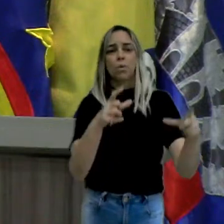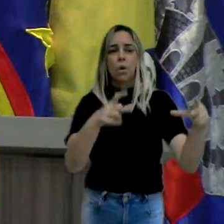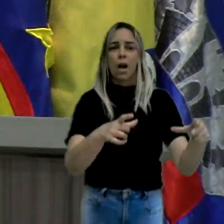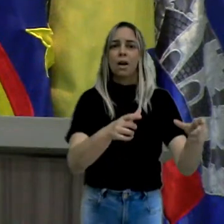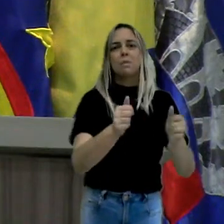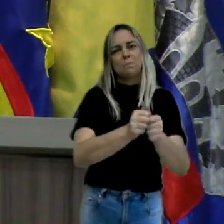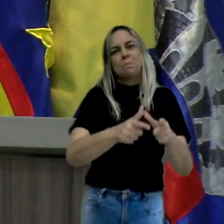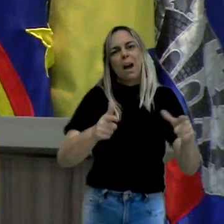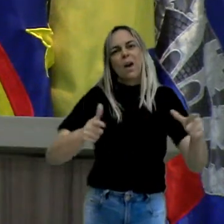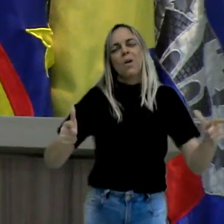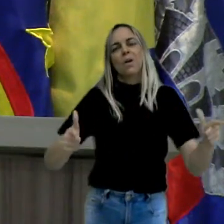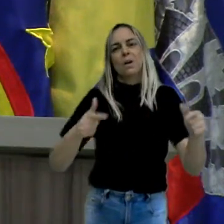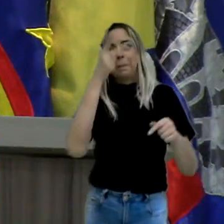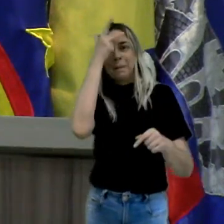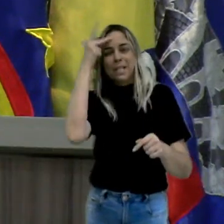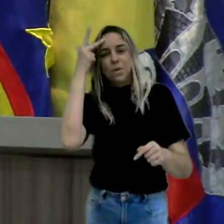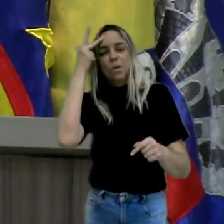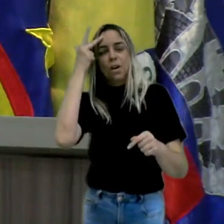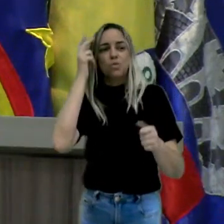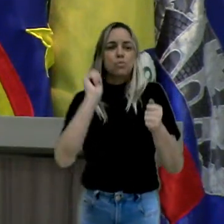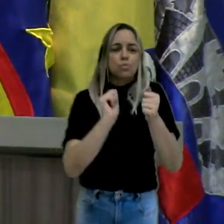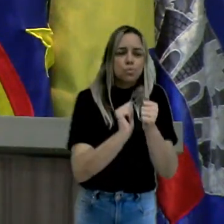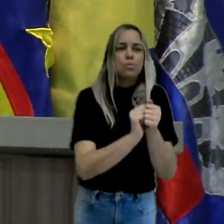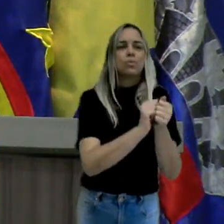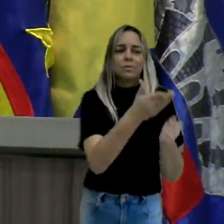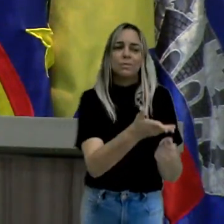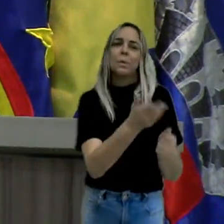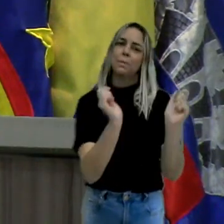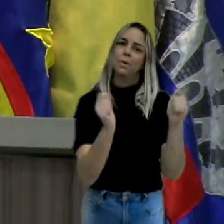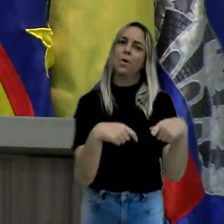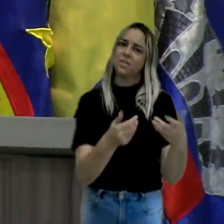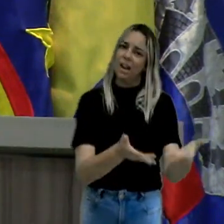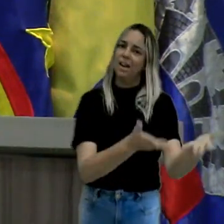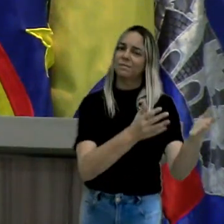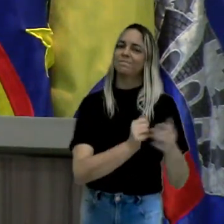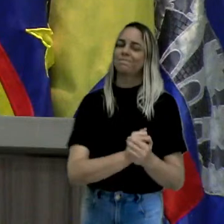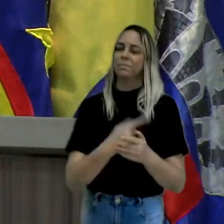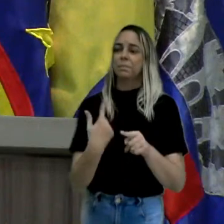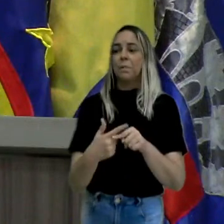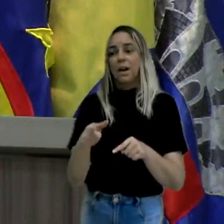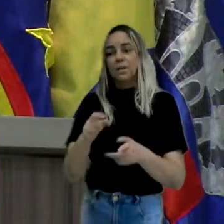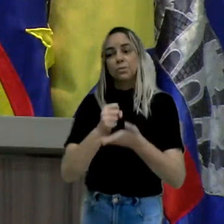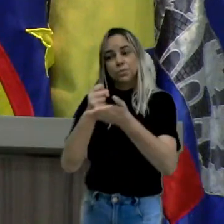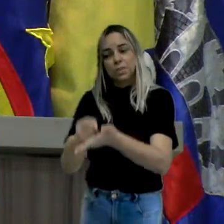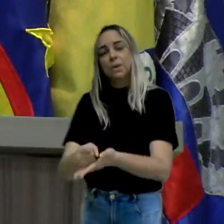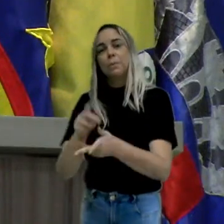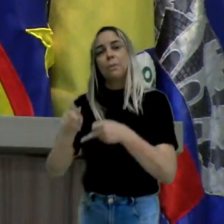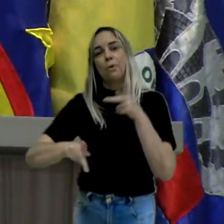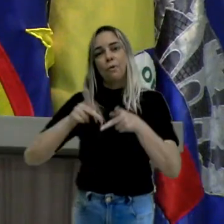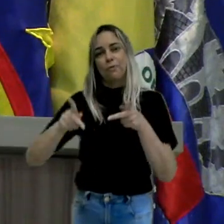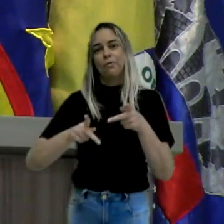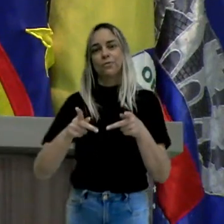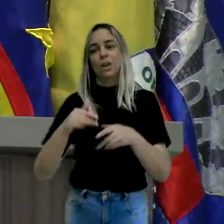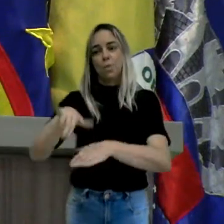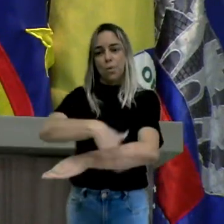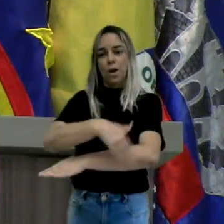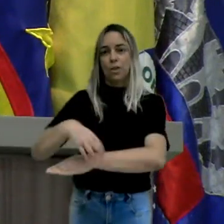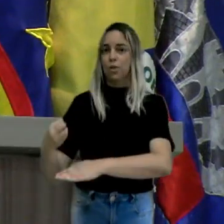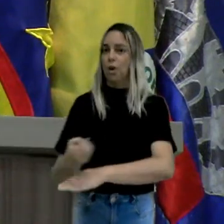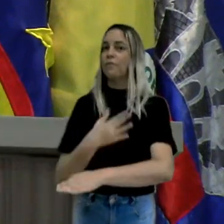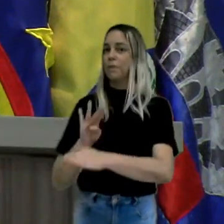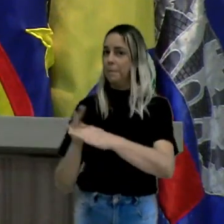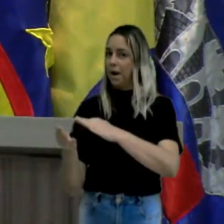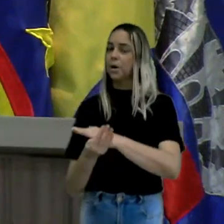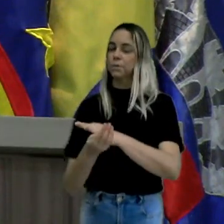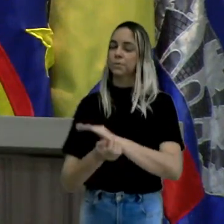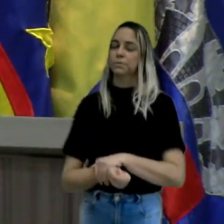que comporte as pessoas, acomodar ali para beneficiar aquela pessoal toda ali da Rua Nova.